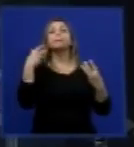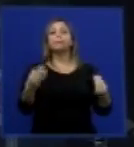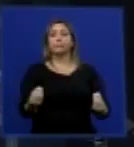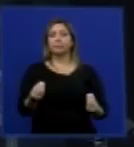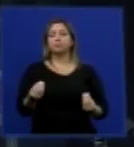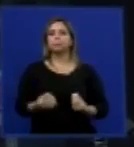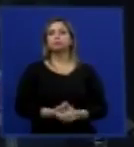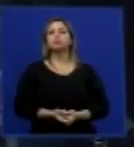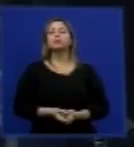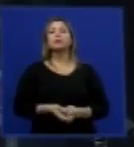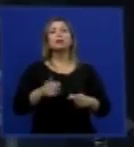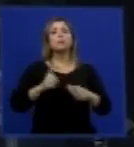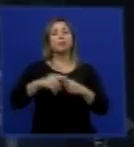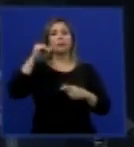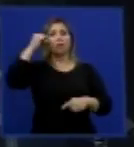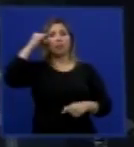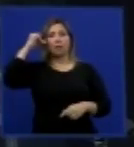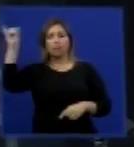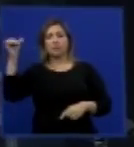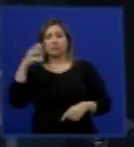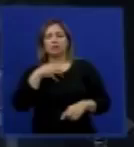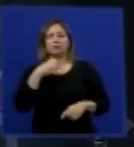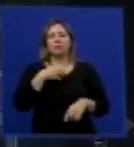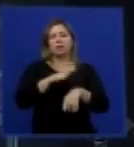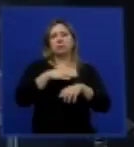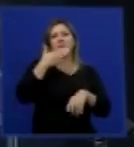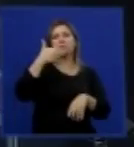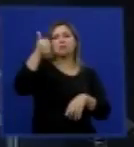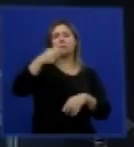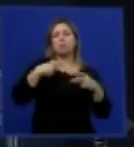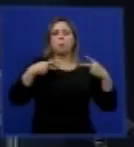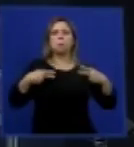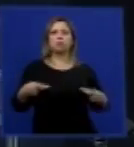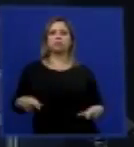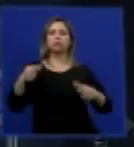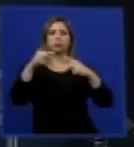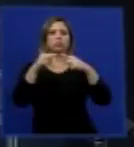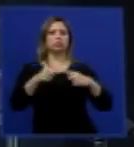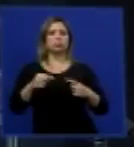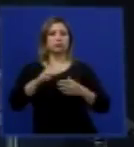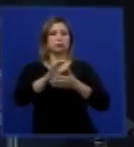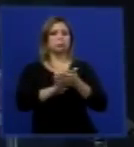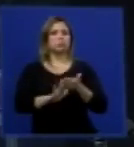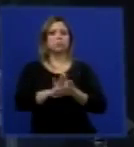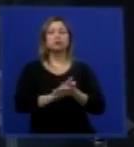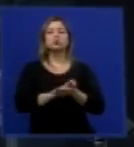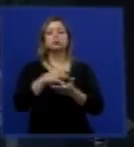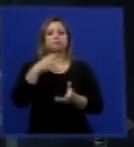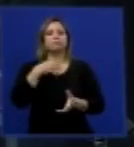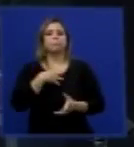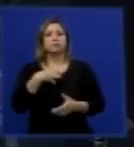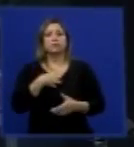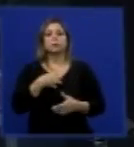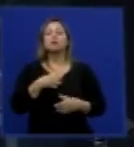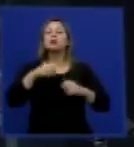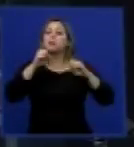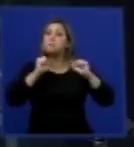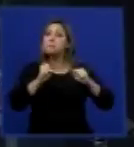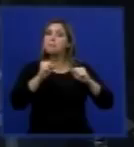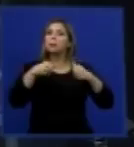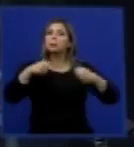deixando de lado os sentimentalismos e os posicionamentos pessoais pudéssemos